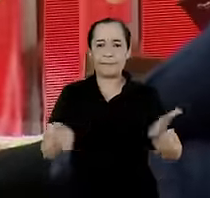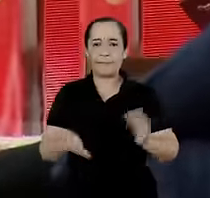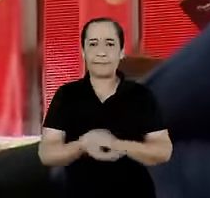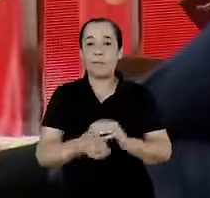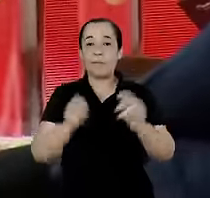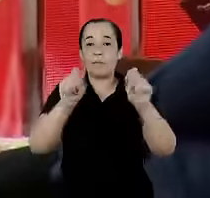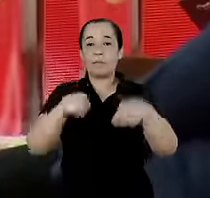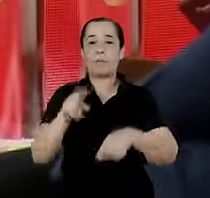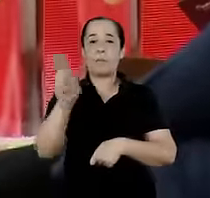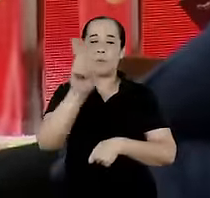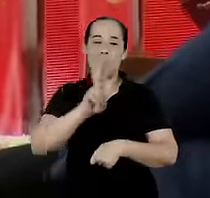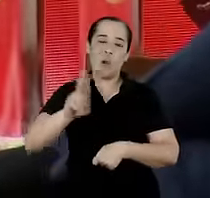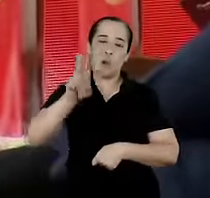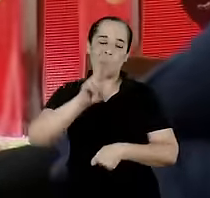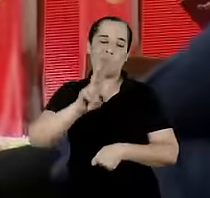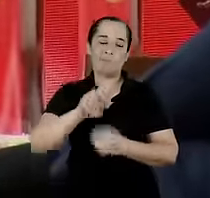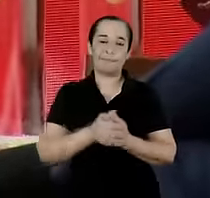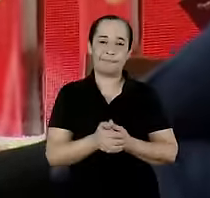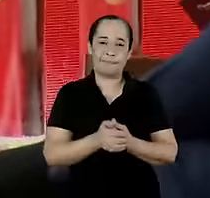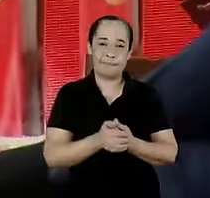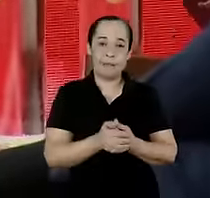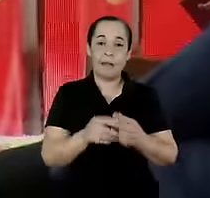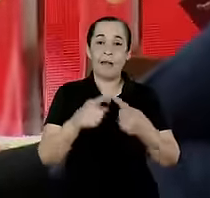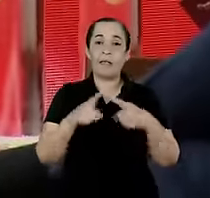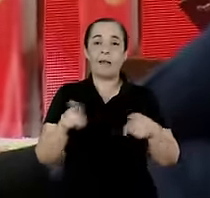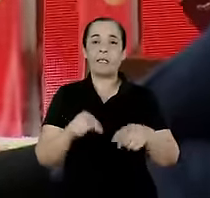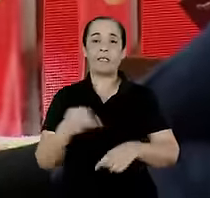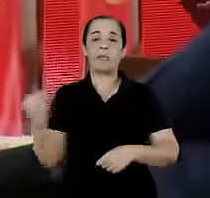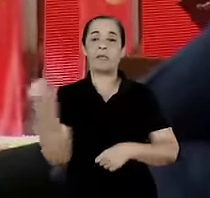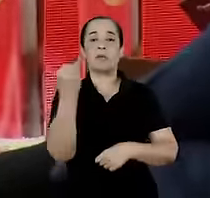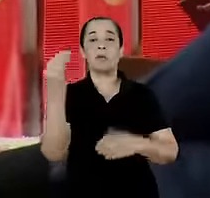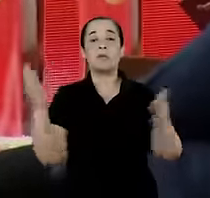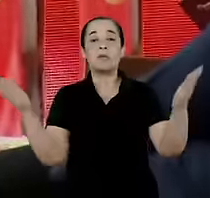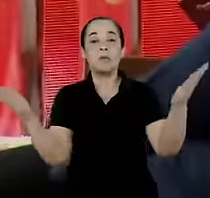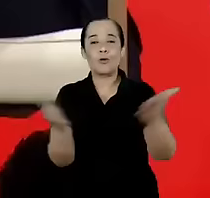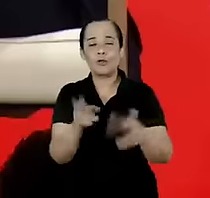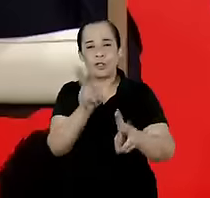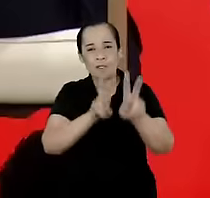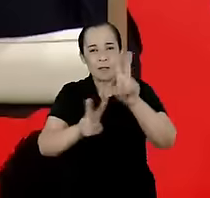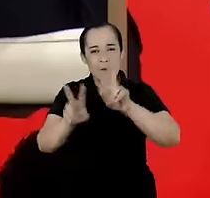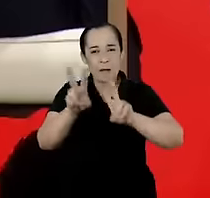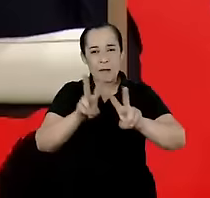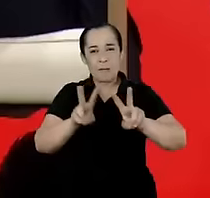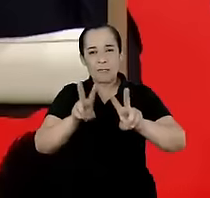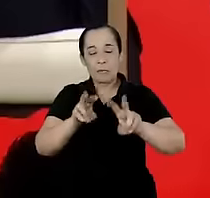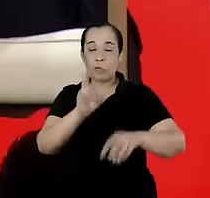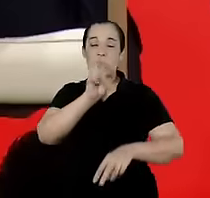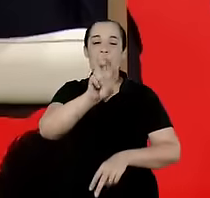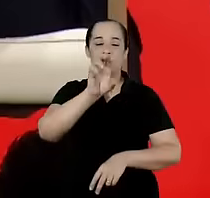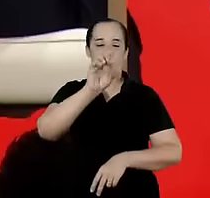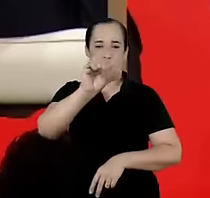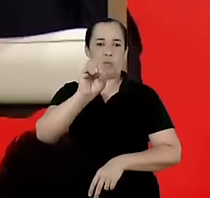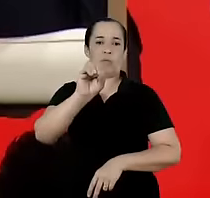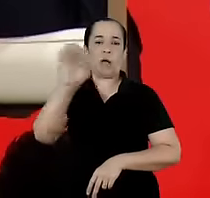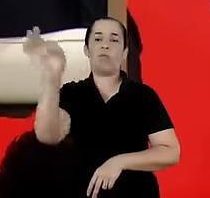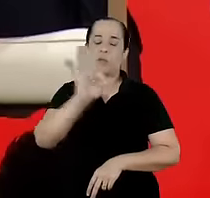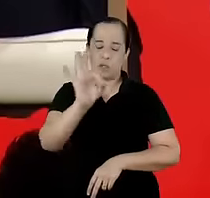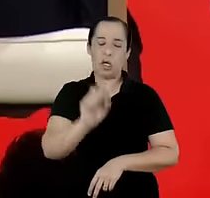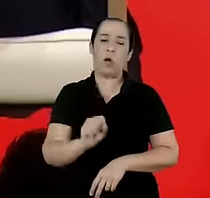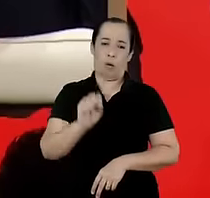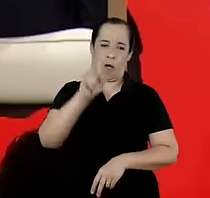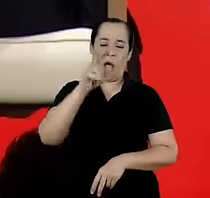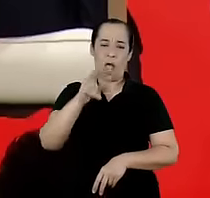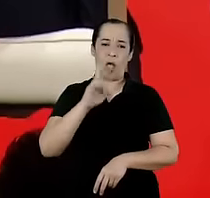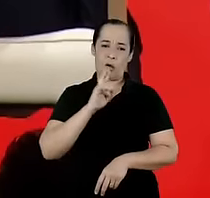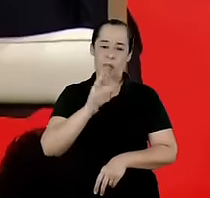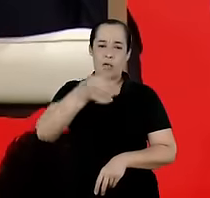mesma roupagem mas o que a gente o que é relevante hoje é que a gente enxerga que 50 é um ritmo apropriado que a gente enxerga eh tem